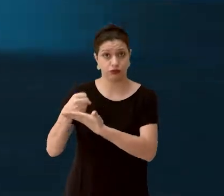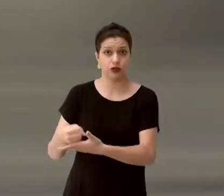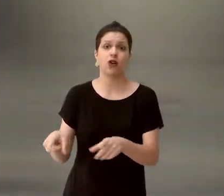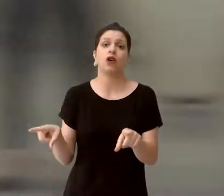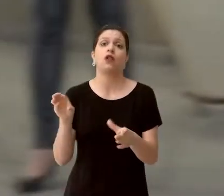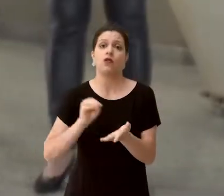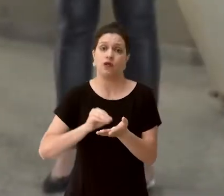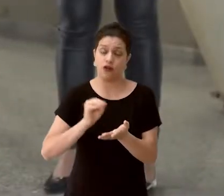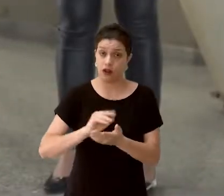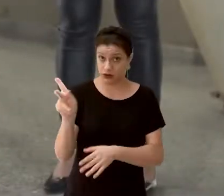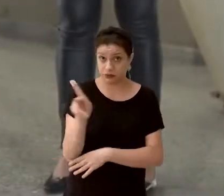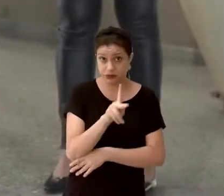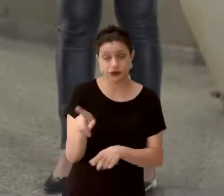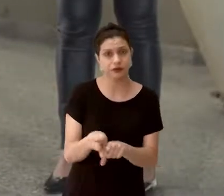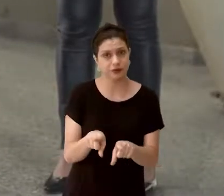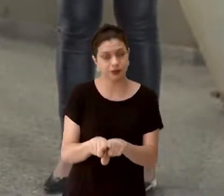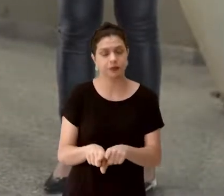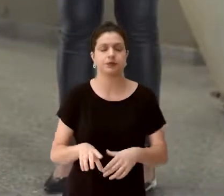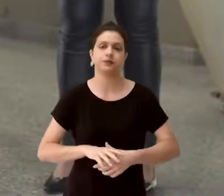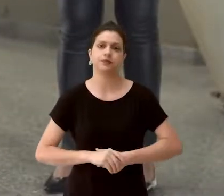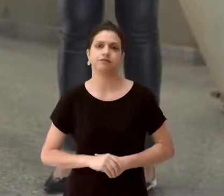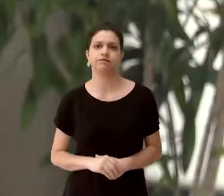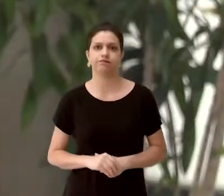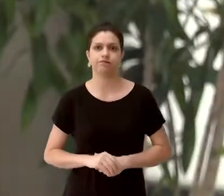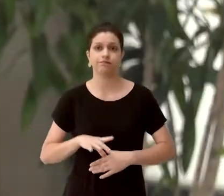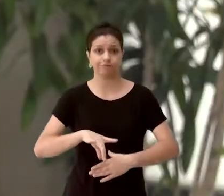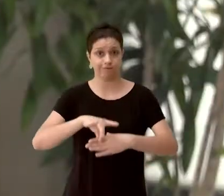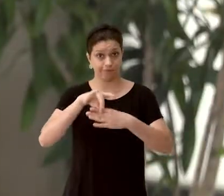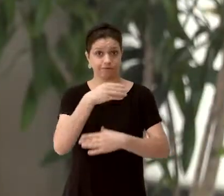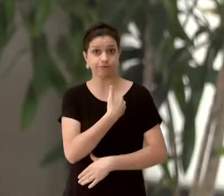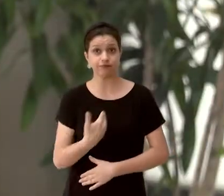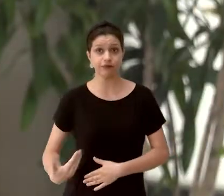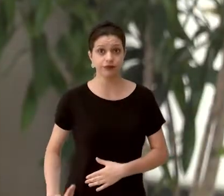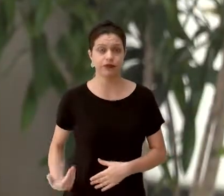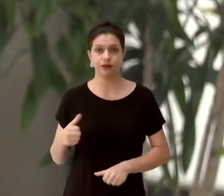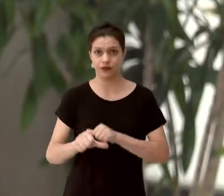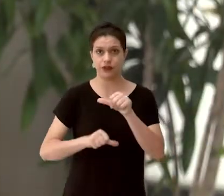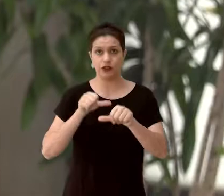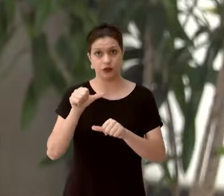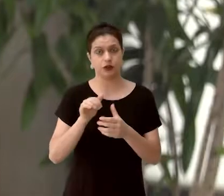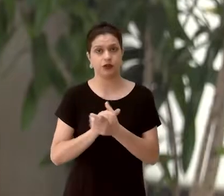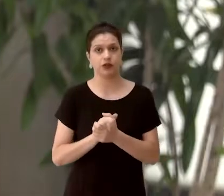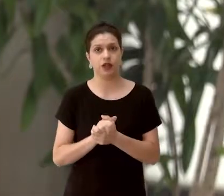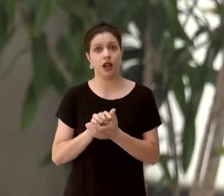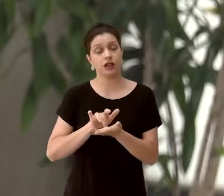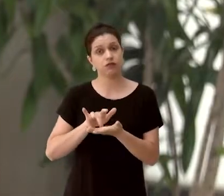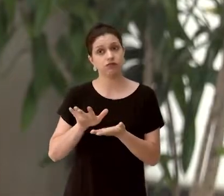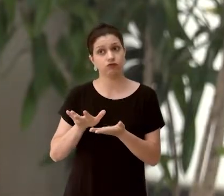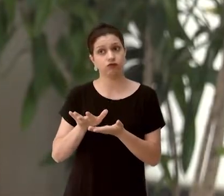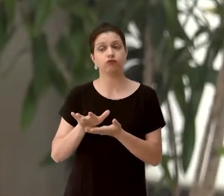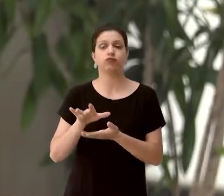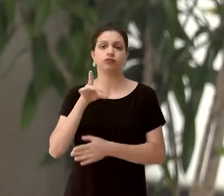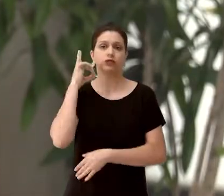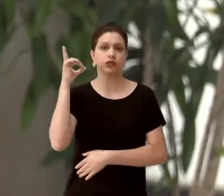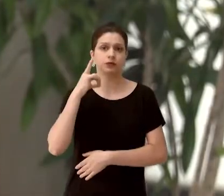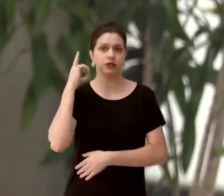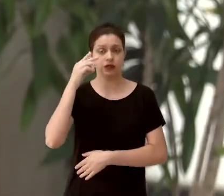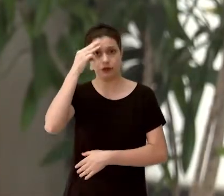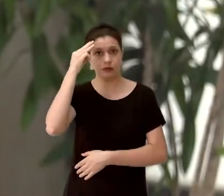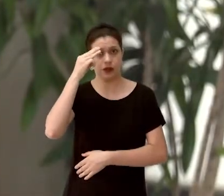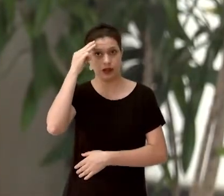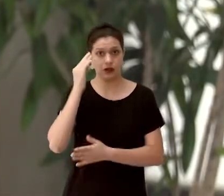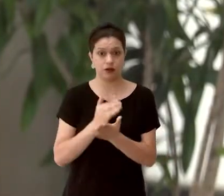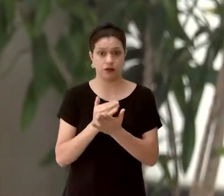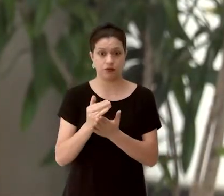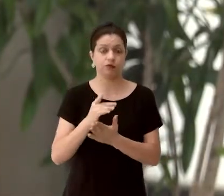CEINs. A liderança do governo mudou. Saiu o deputado Barbosinha e entrou o deputado Gerson